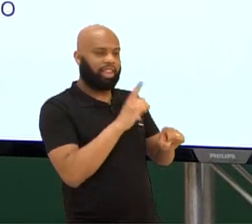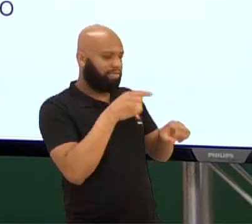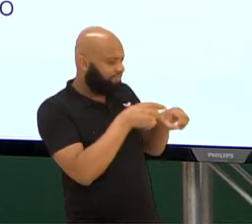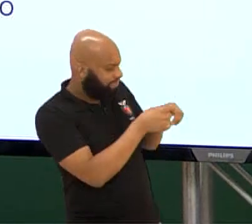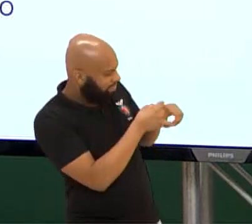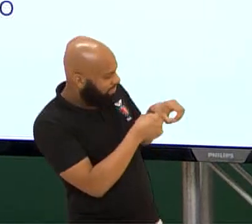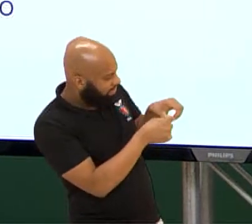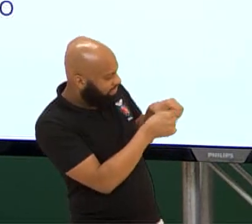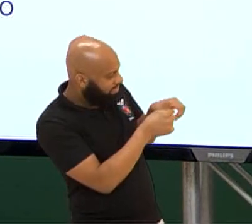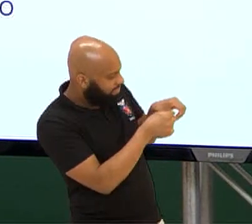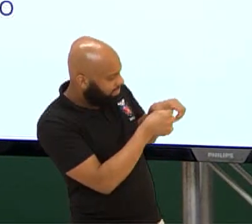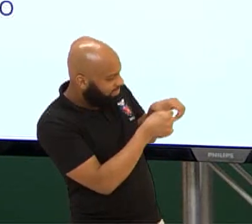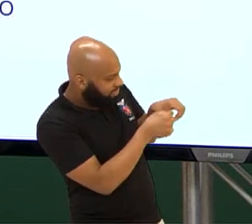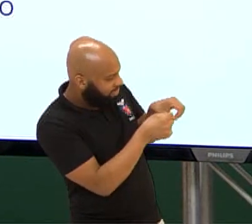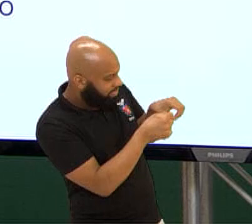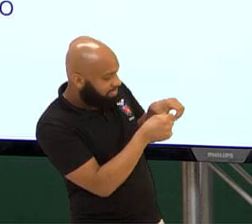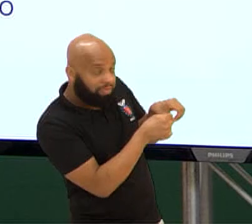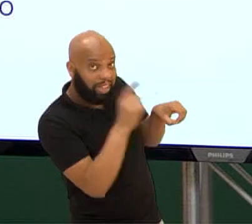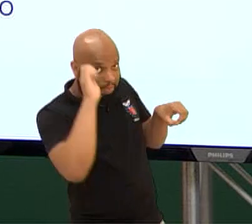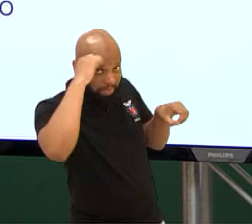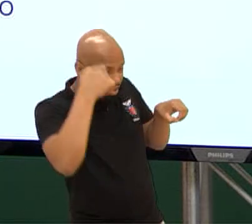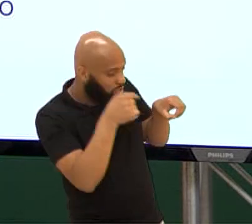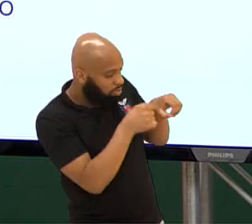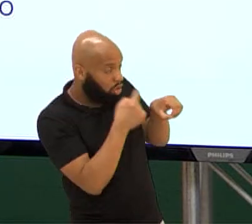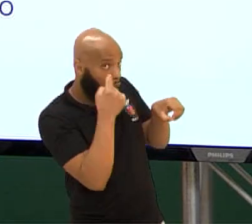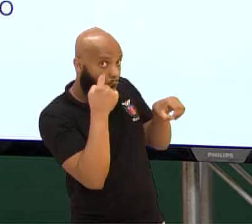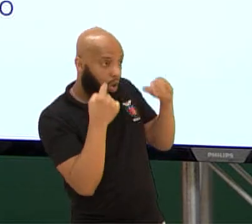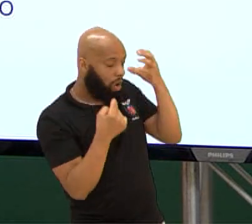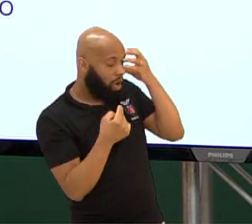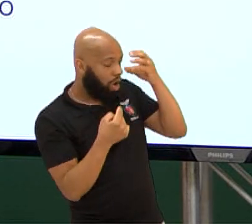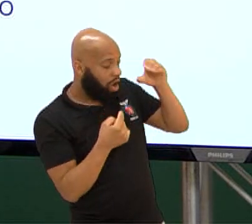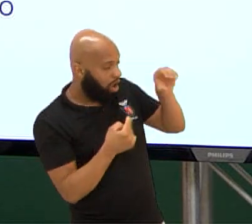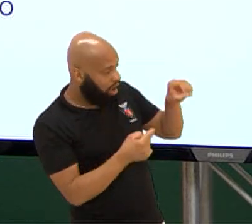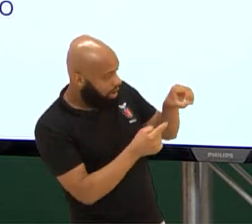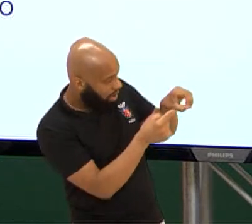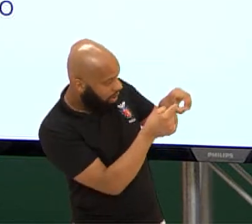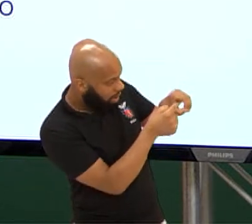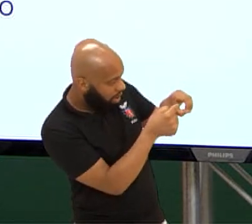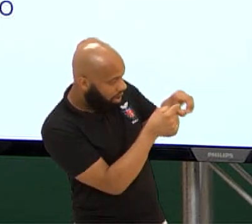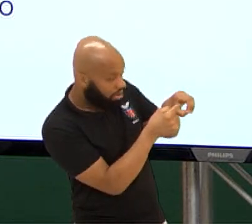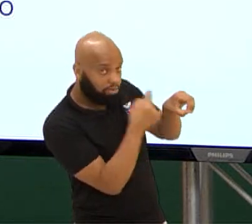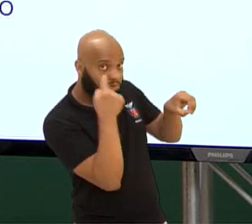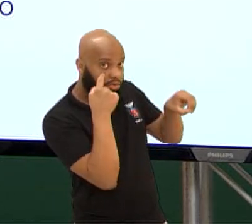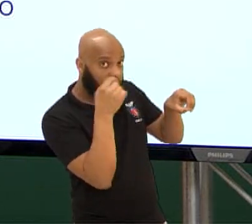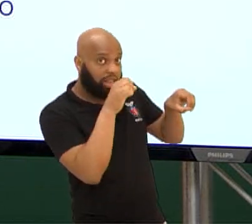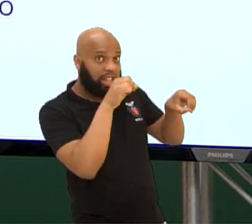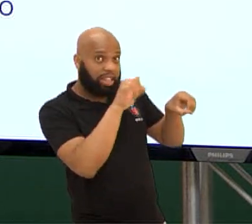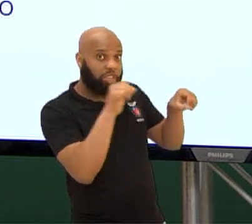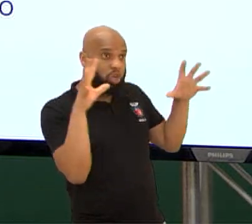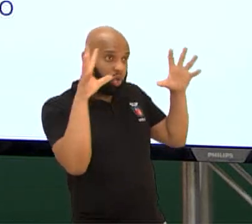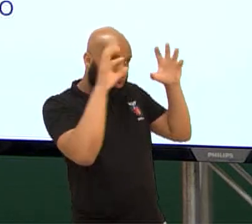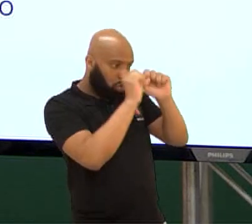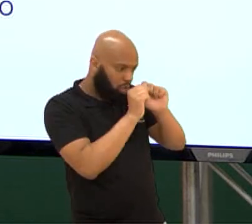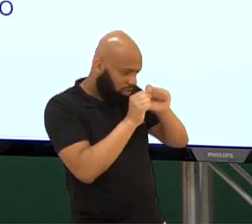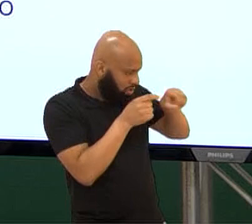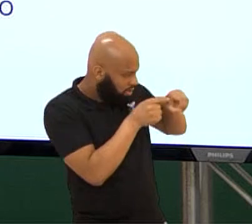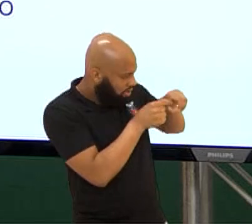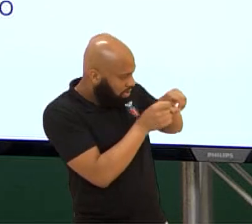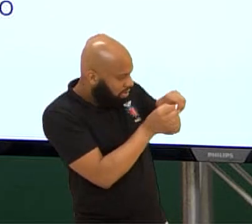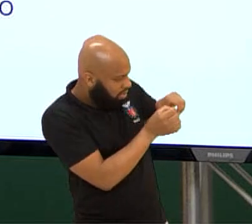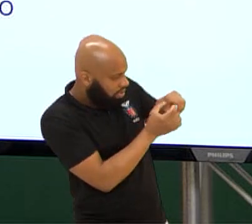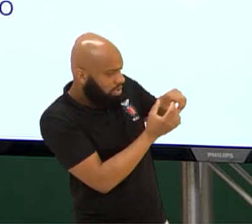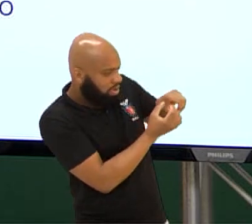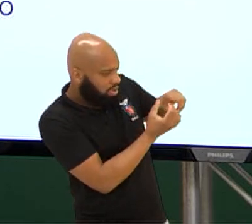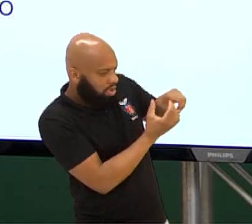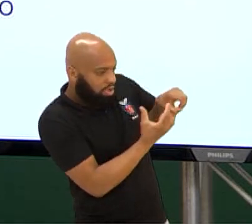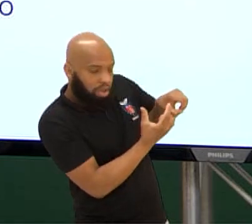seu olho, que ela vai estar regulando a luminosidade. Abrindo, se você está num local mais escuro, e fechando, se você está num local um pouco mais claro. E